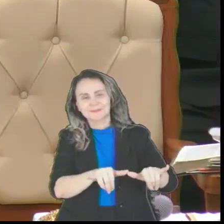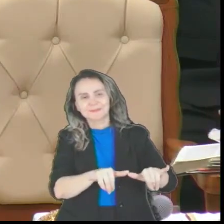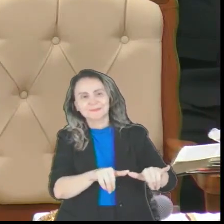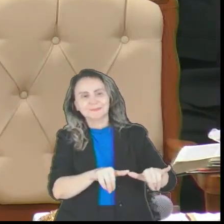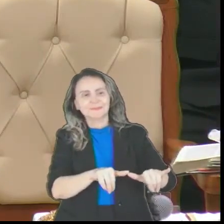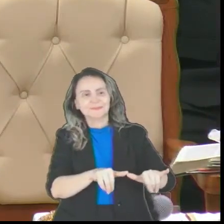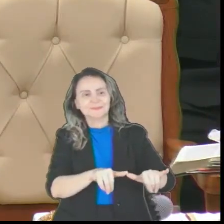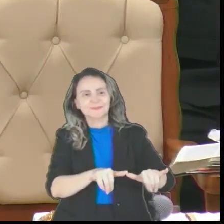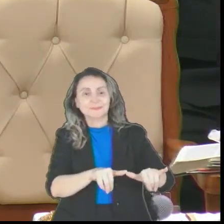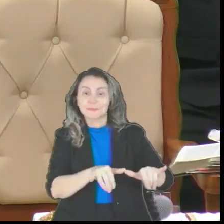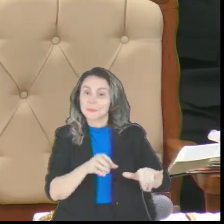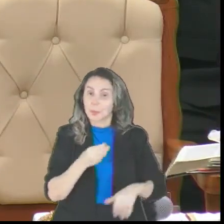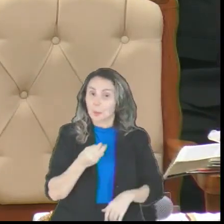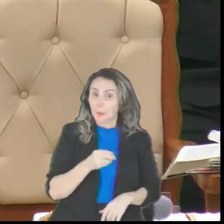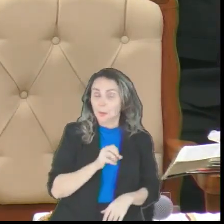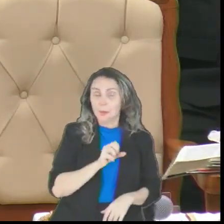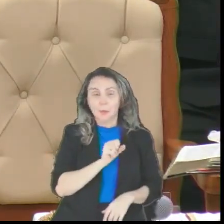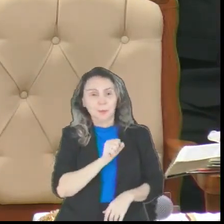no shopping,